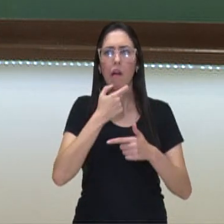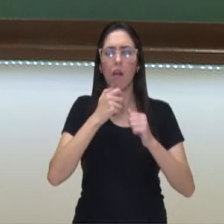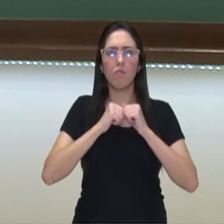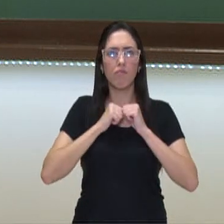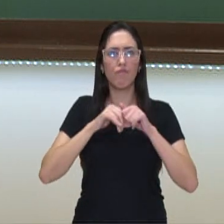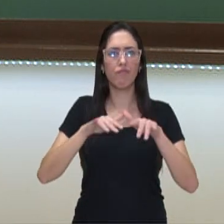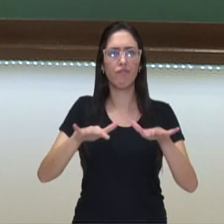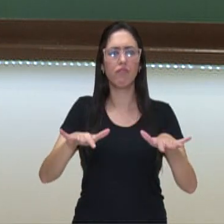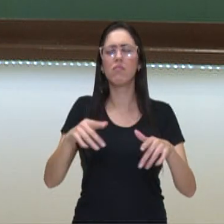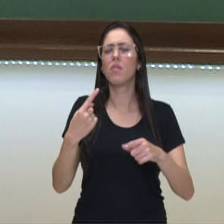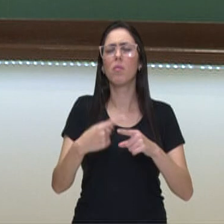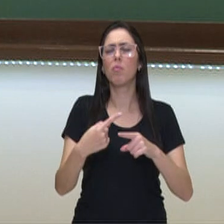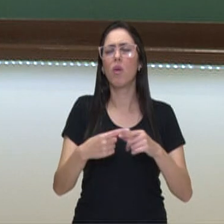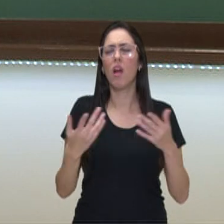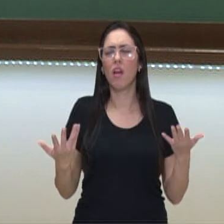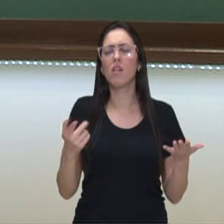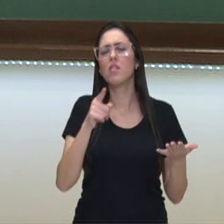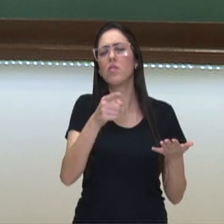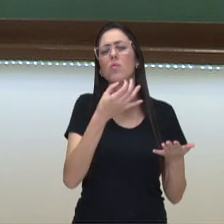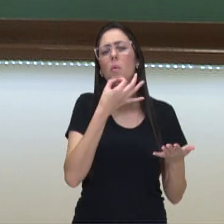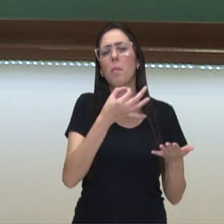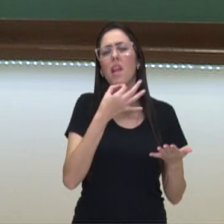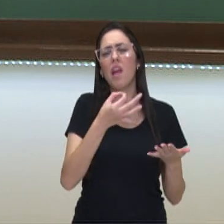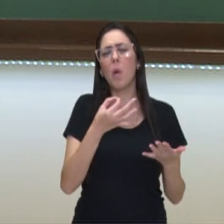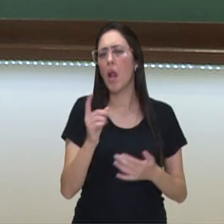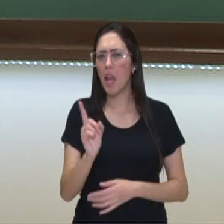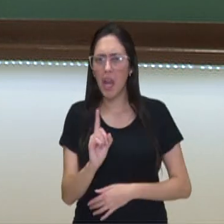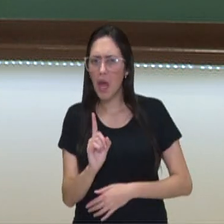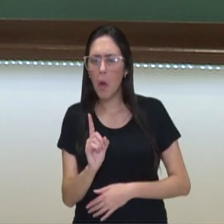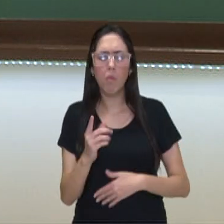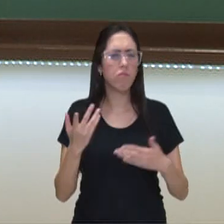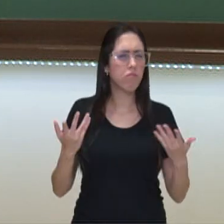Por quê? E se você acha que não, por que não? Pense aí um pouquinho.